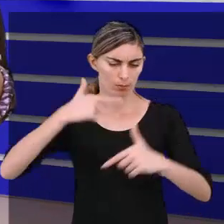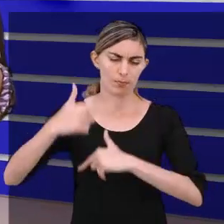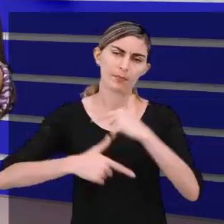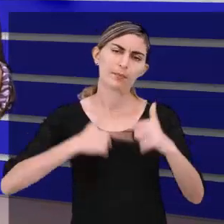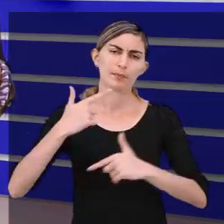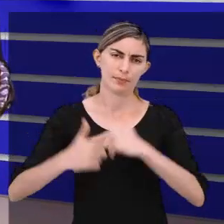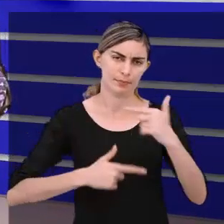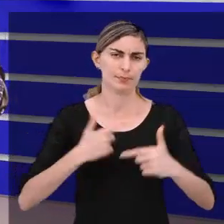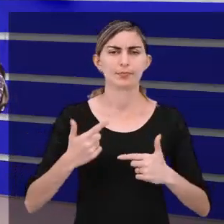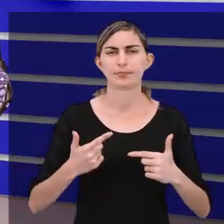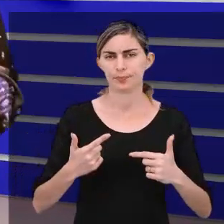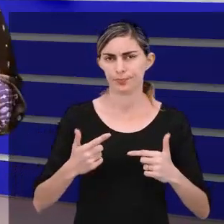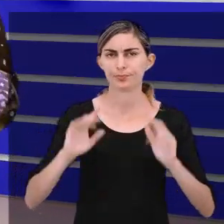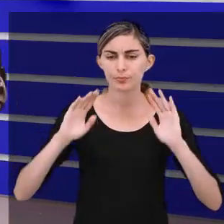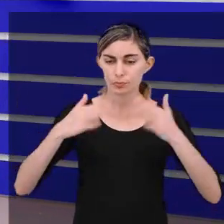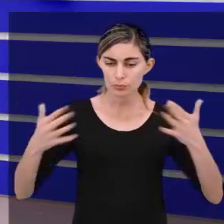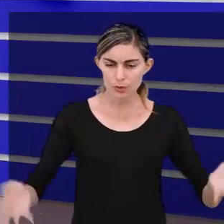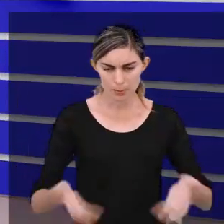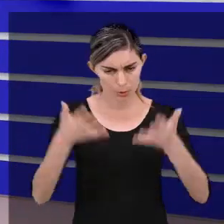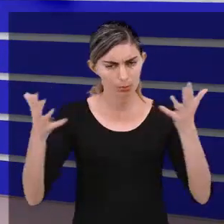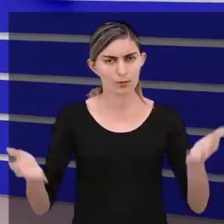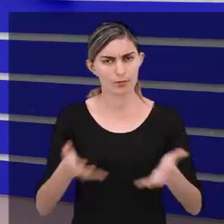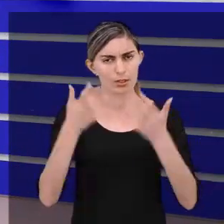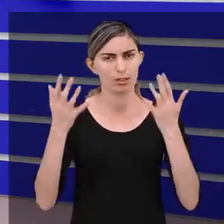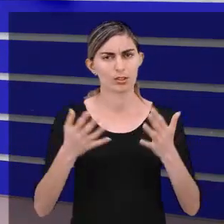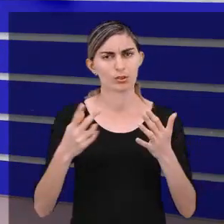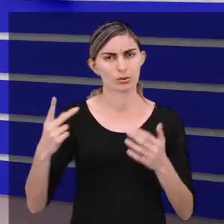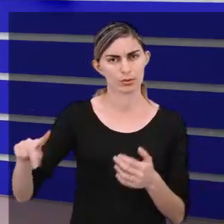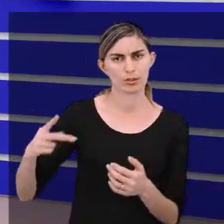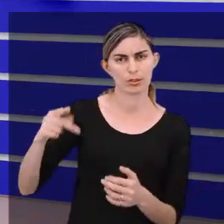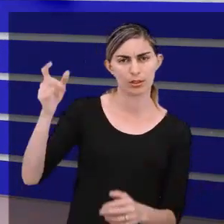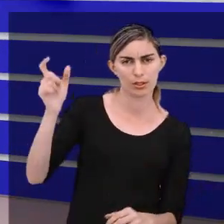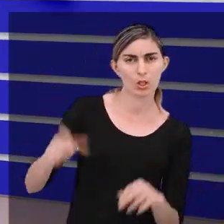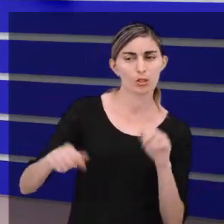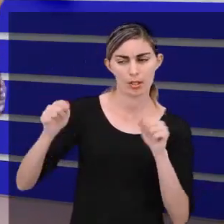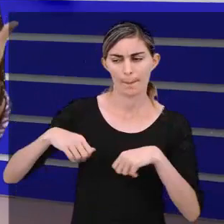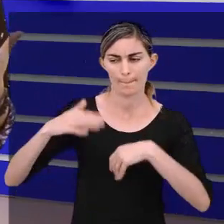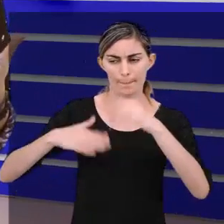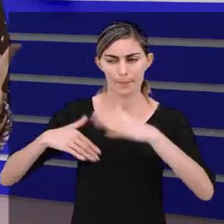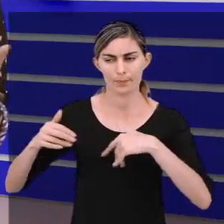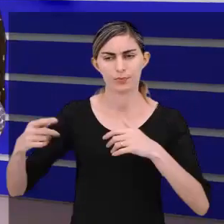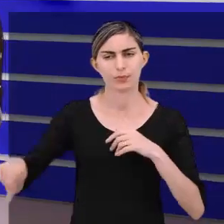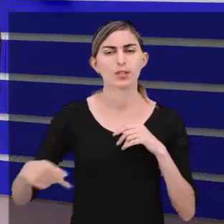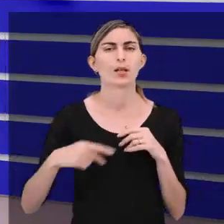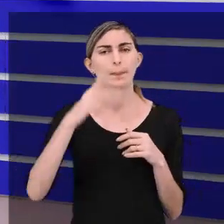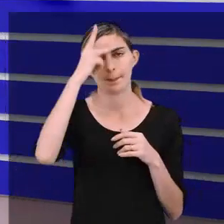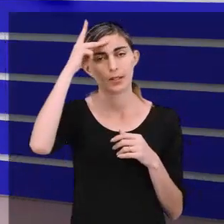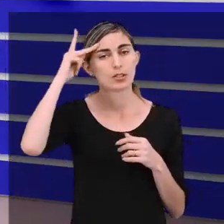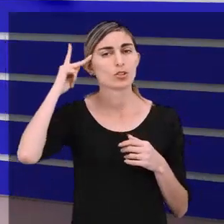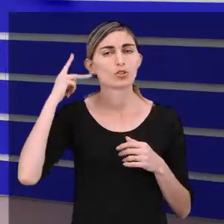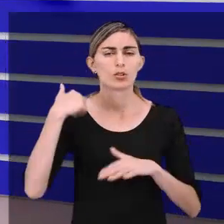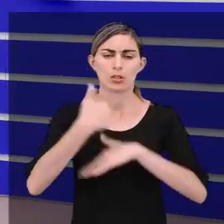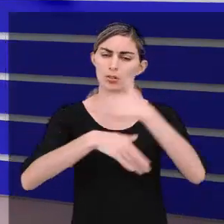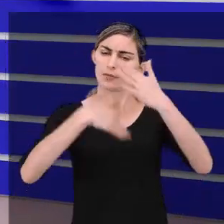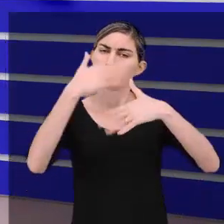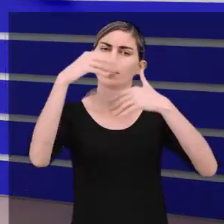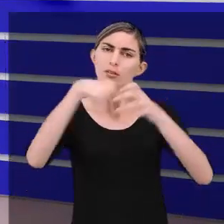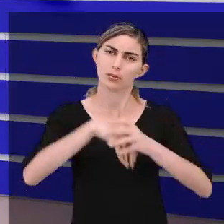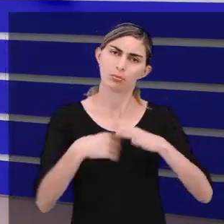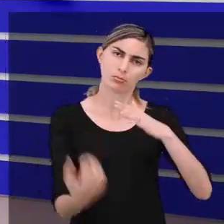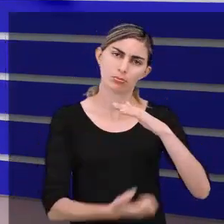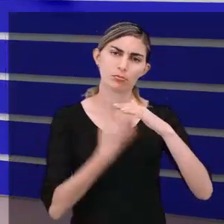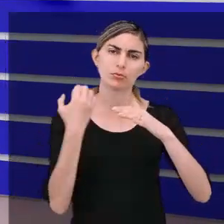trabalham promovendo, né, dando a possibilidade daquelas pessoas se